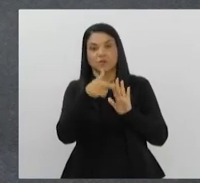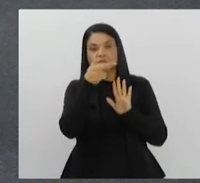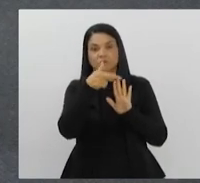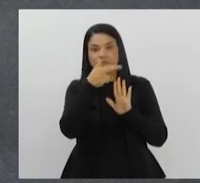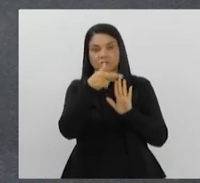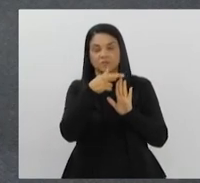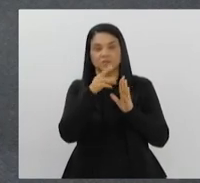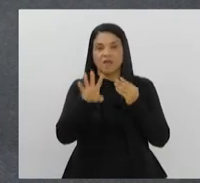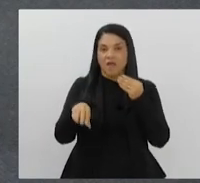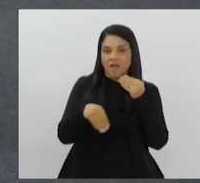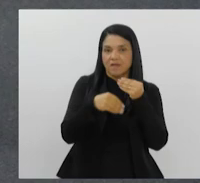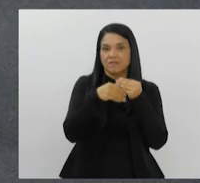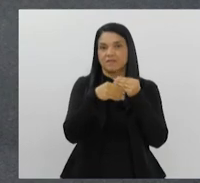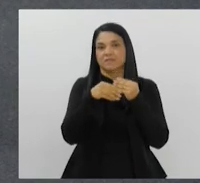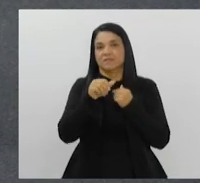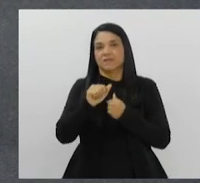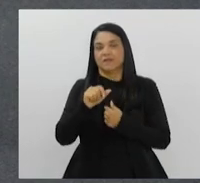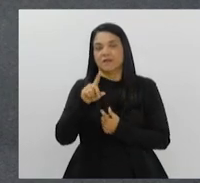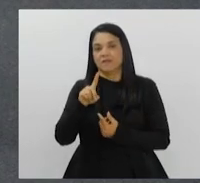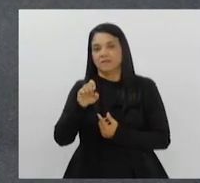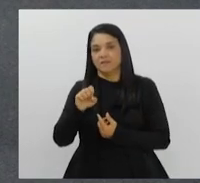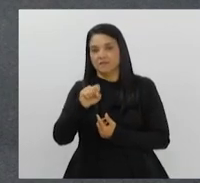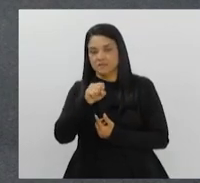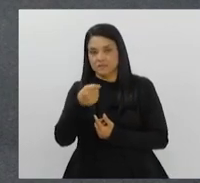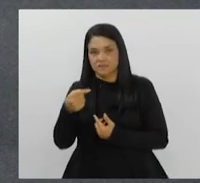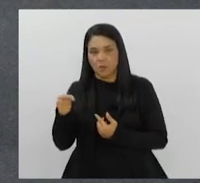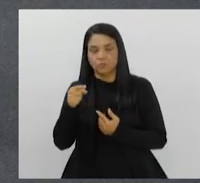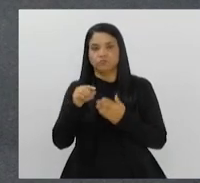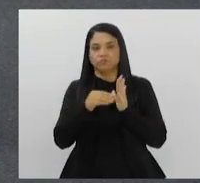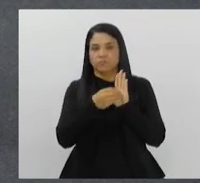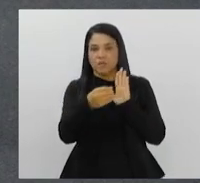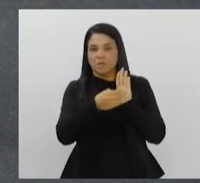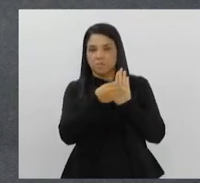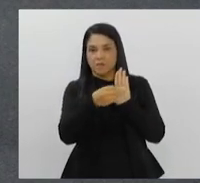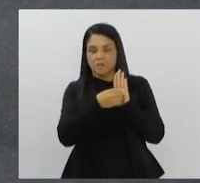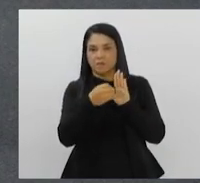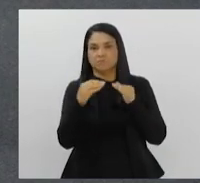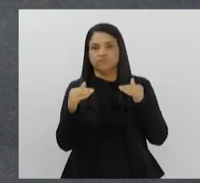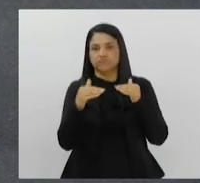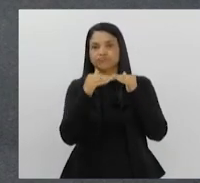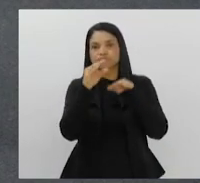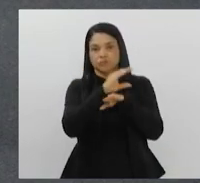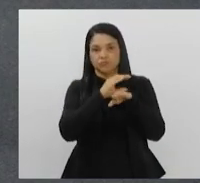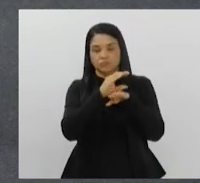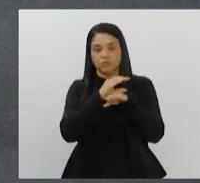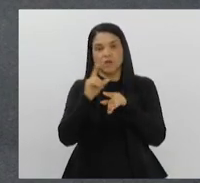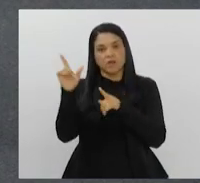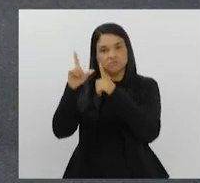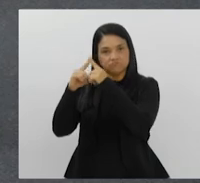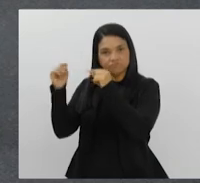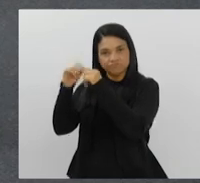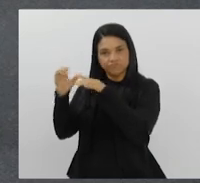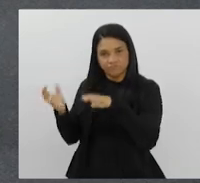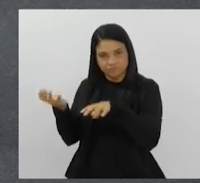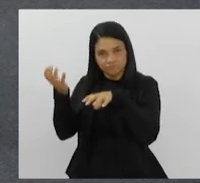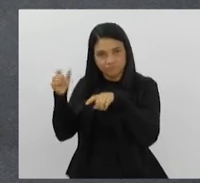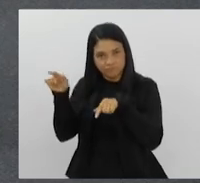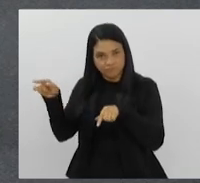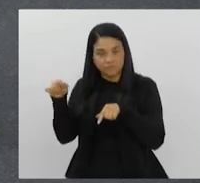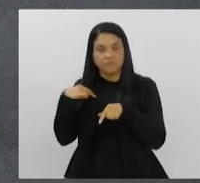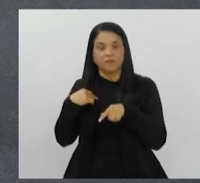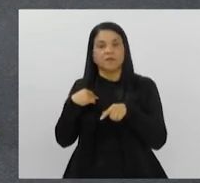sobre adesão a uma emenda constitucional que está tramitando no Senado Federal para ampliar as